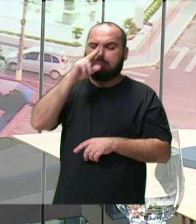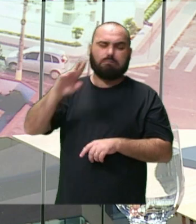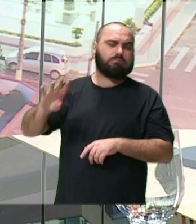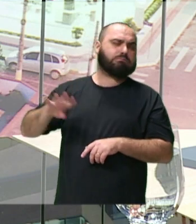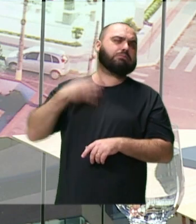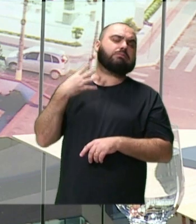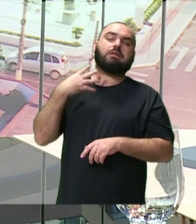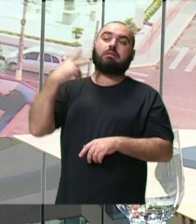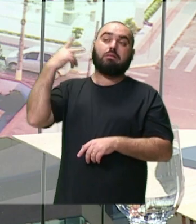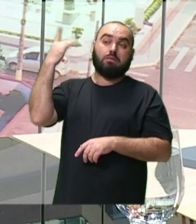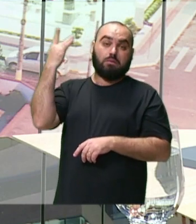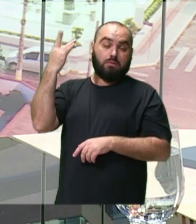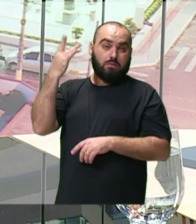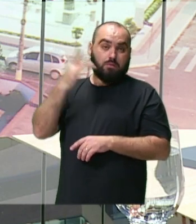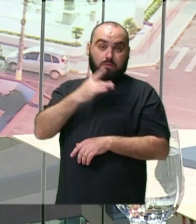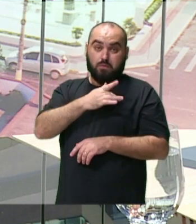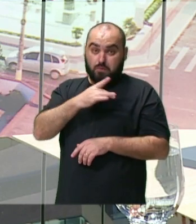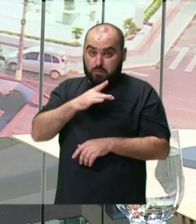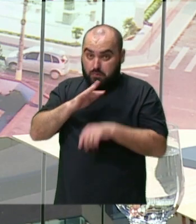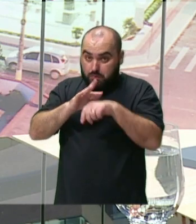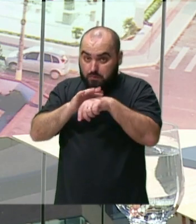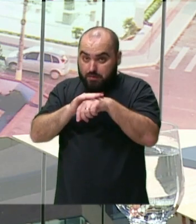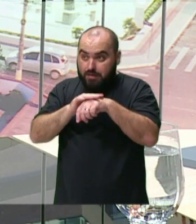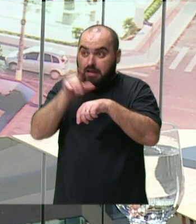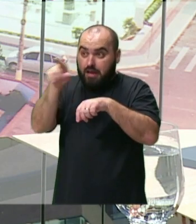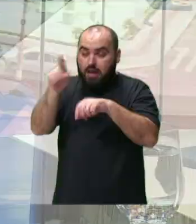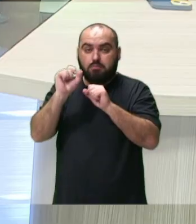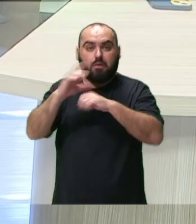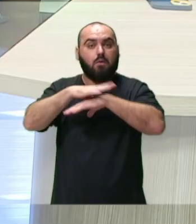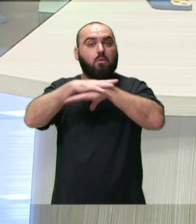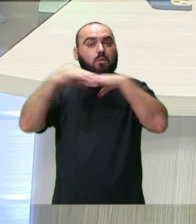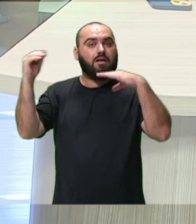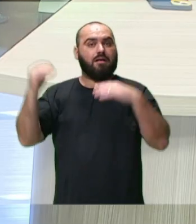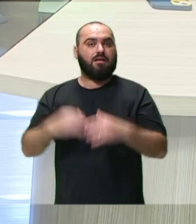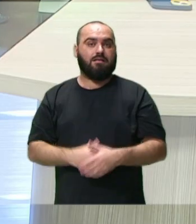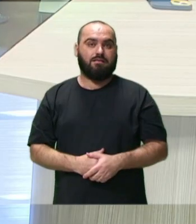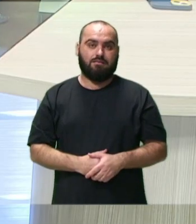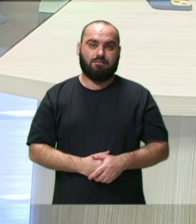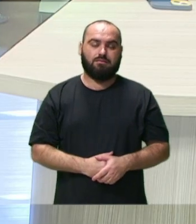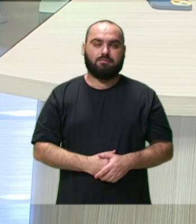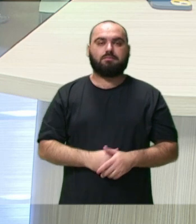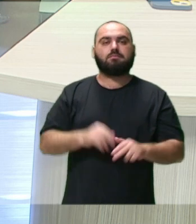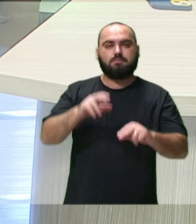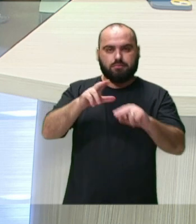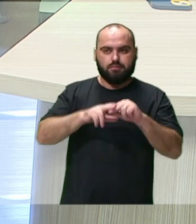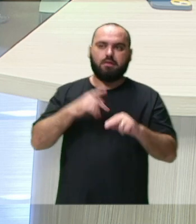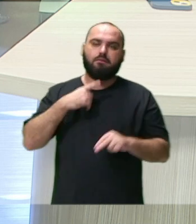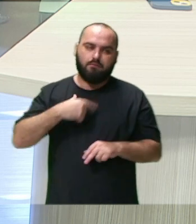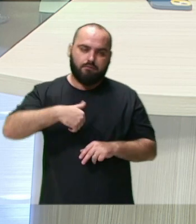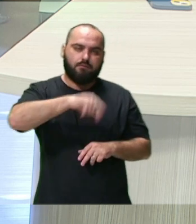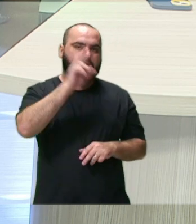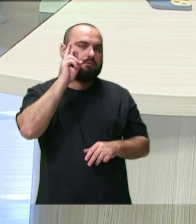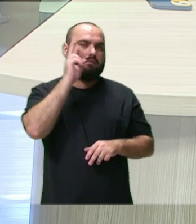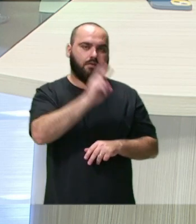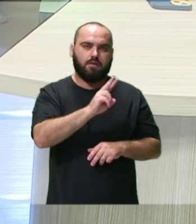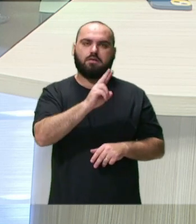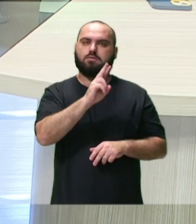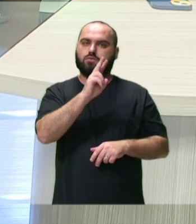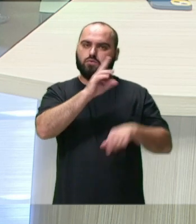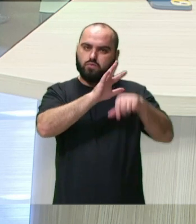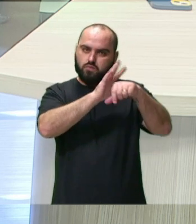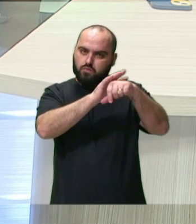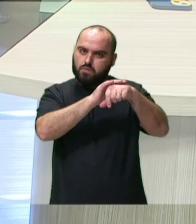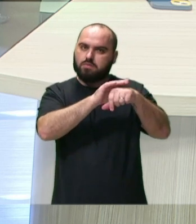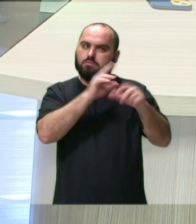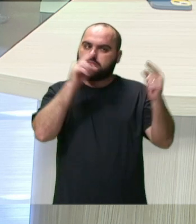que, se ela tiver a prevenção, ela pode ser curada. Então, nós também procuramos doenças que têm a ver com a saúde e nos